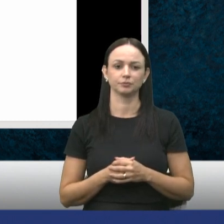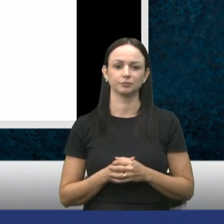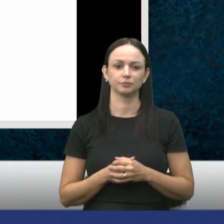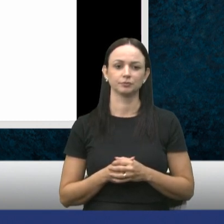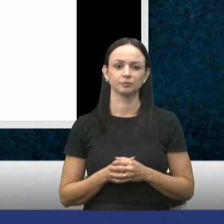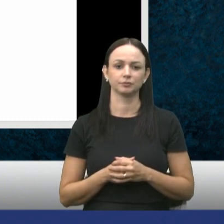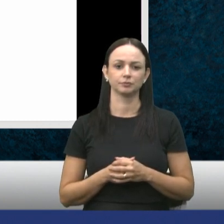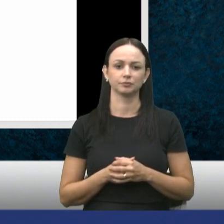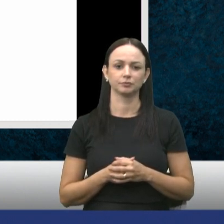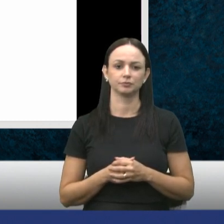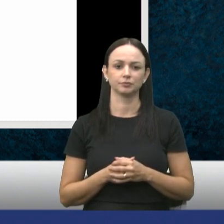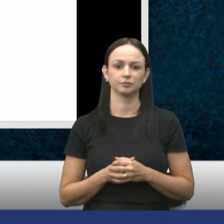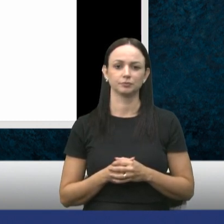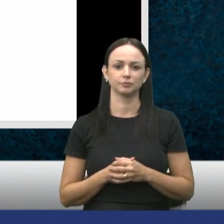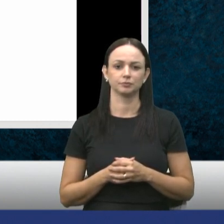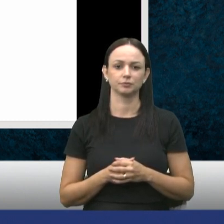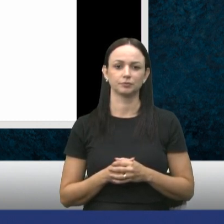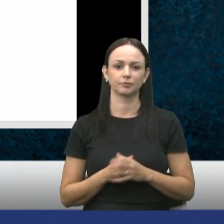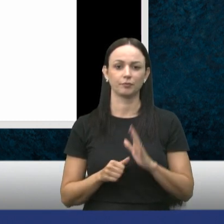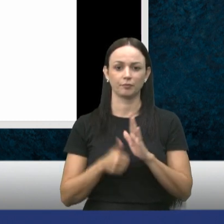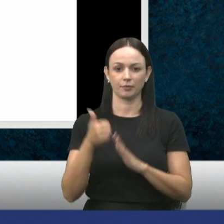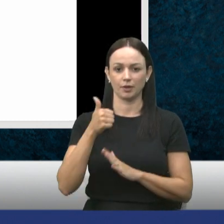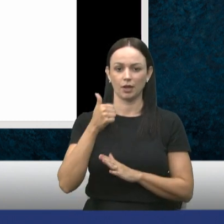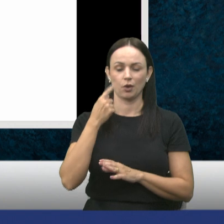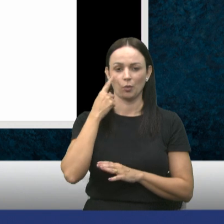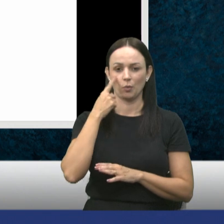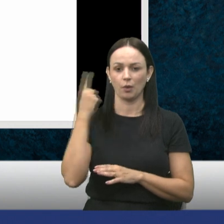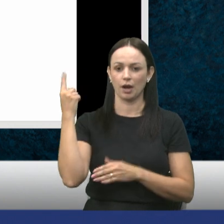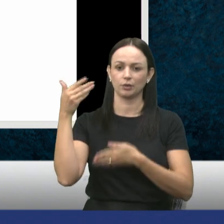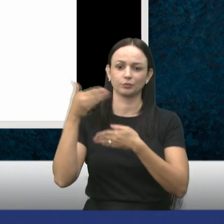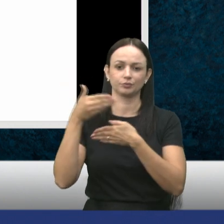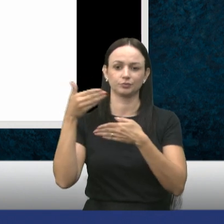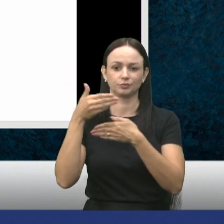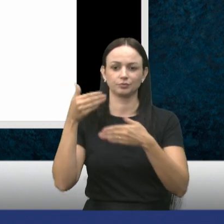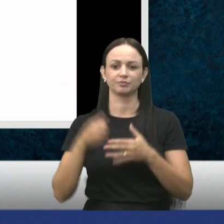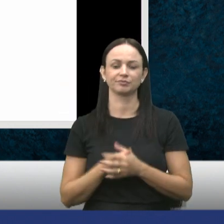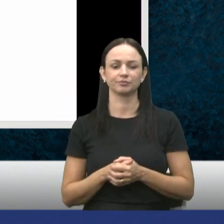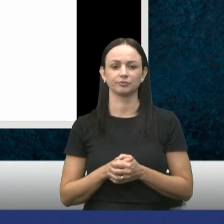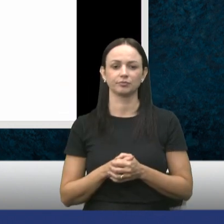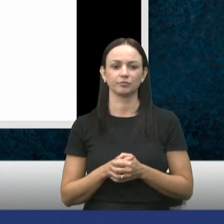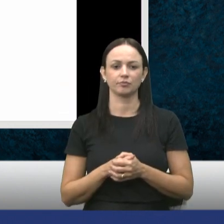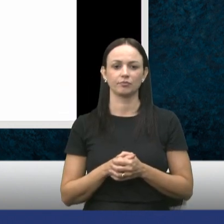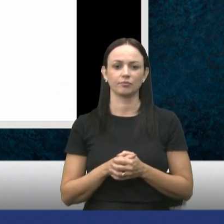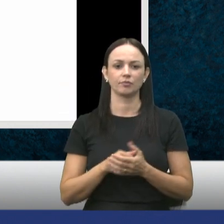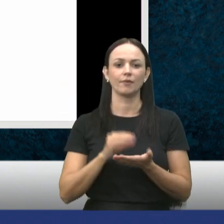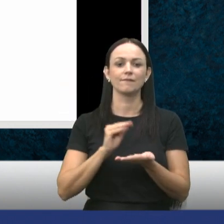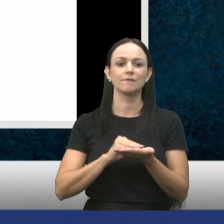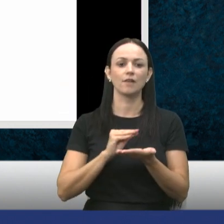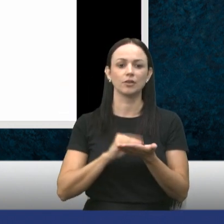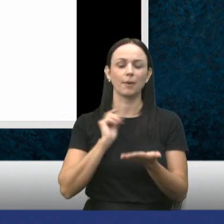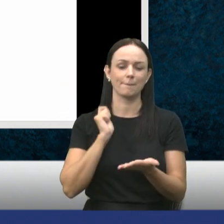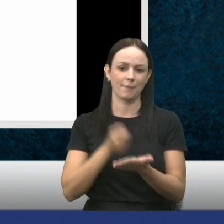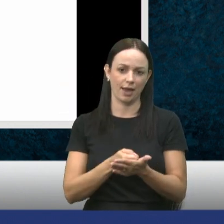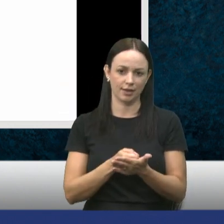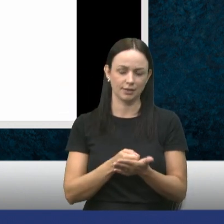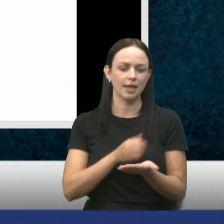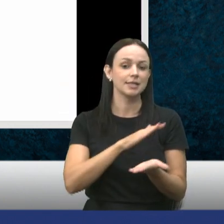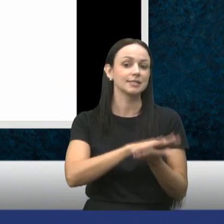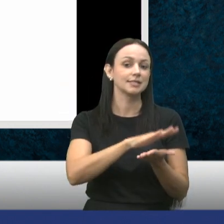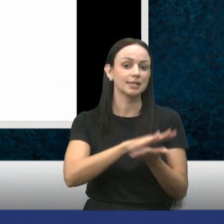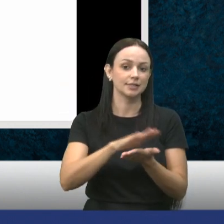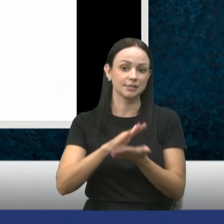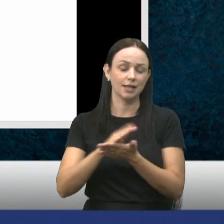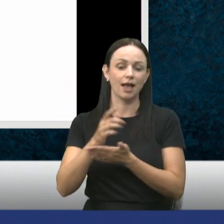O primeiro quadro é dos restos a pagar, né, que são despesas de